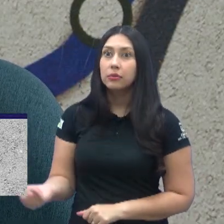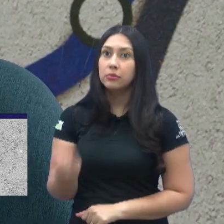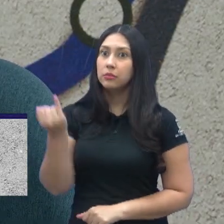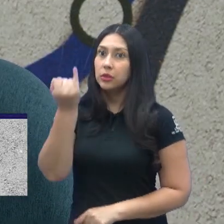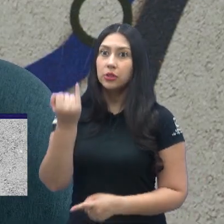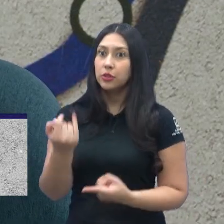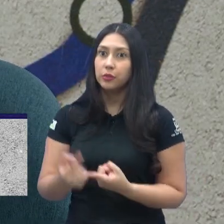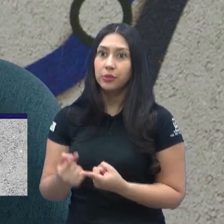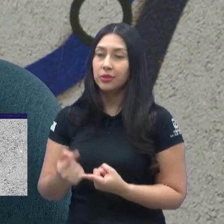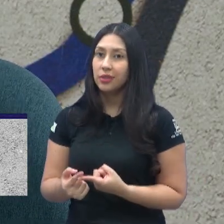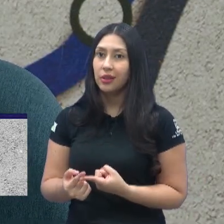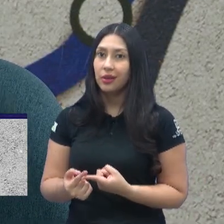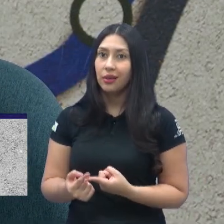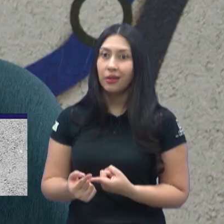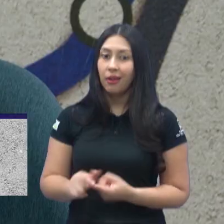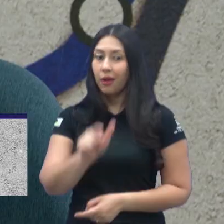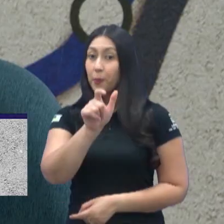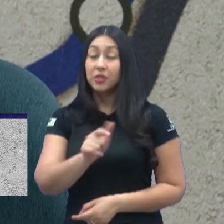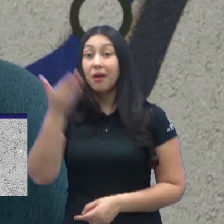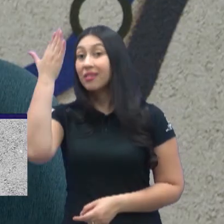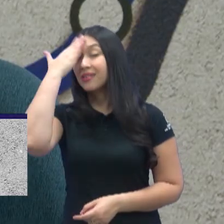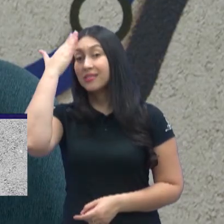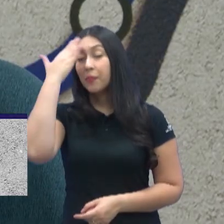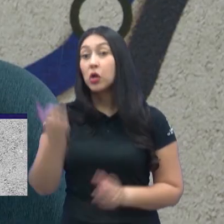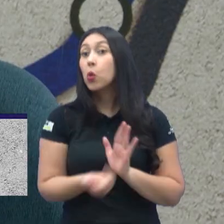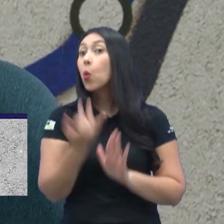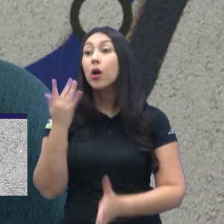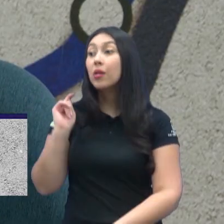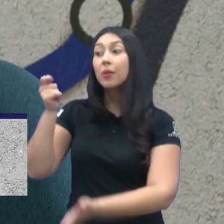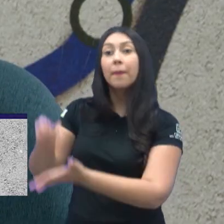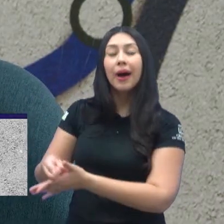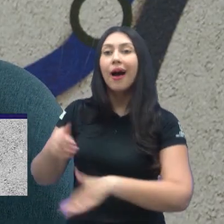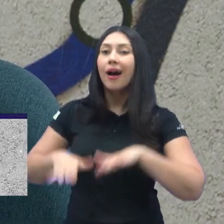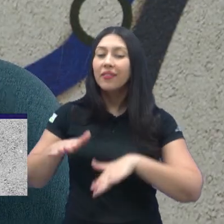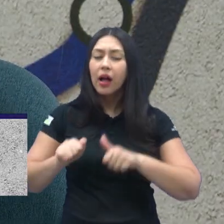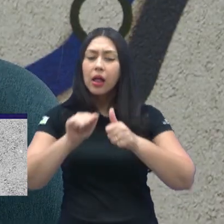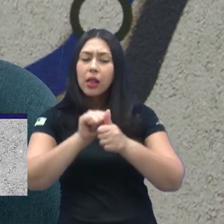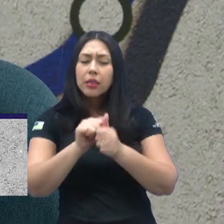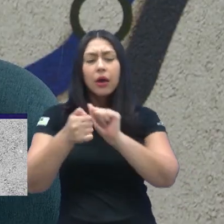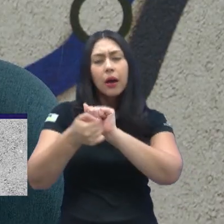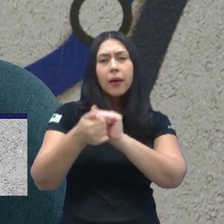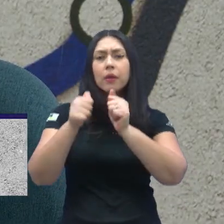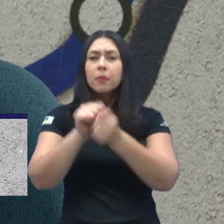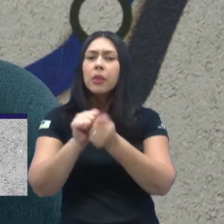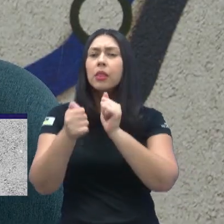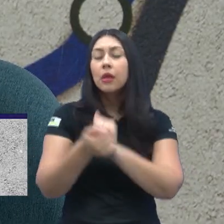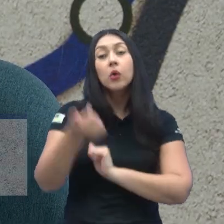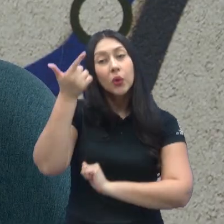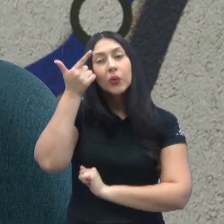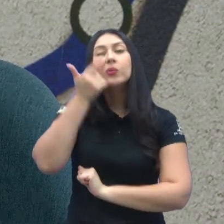que detém a condição ali de fazer o recolhimento. Então, às vezes, ele ajustando uma coisinha ou outra, ele